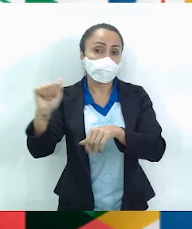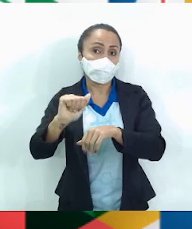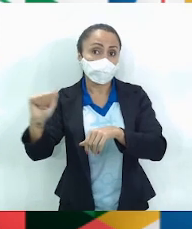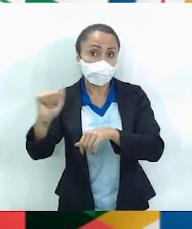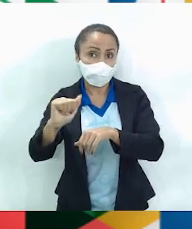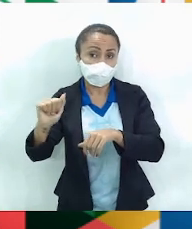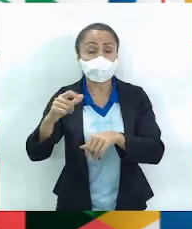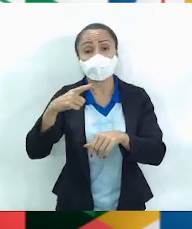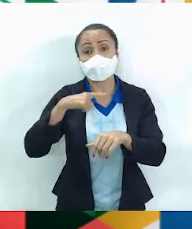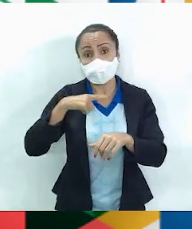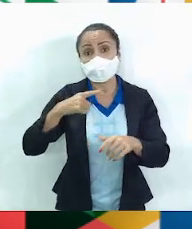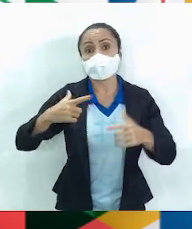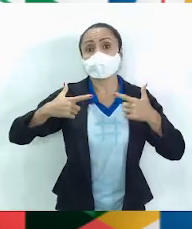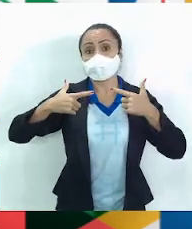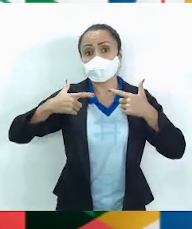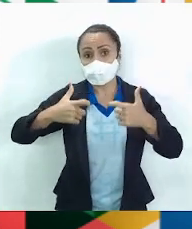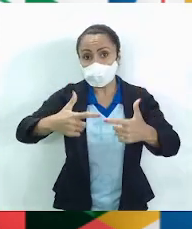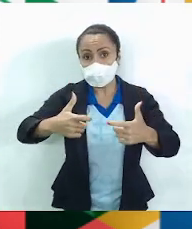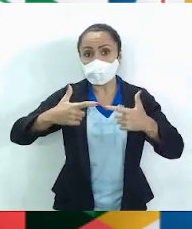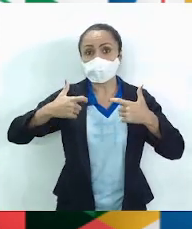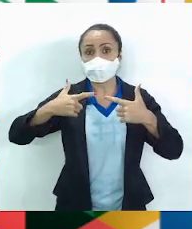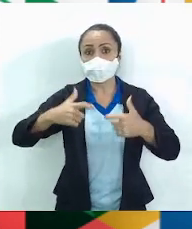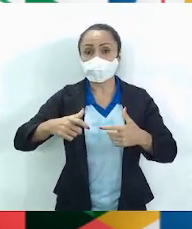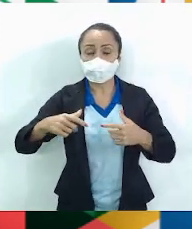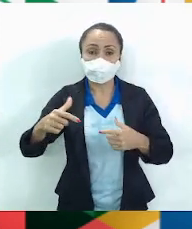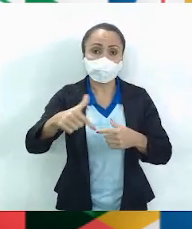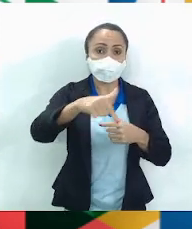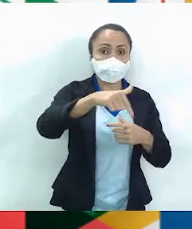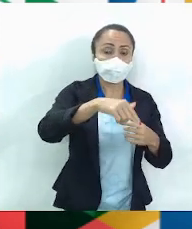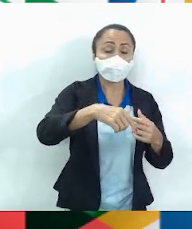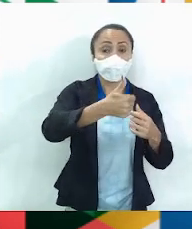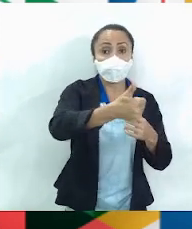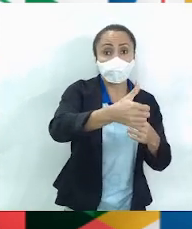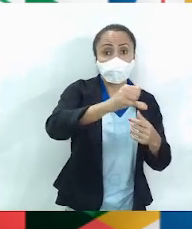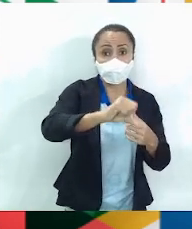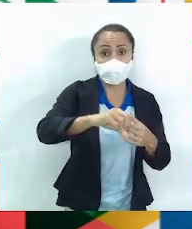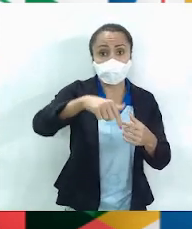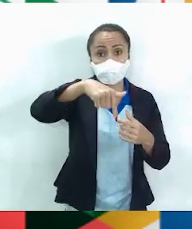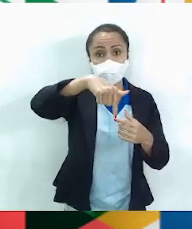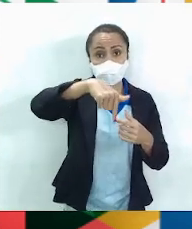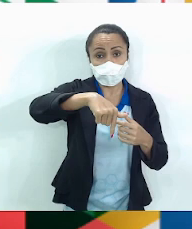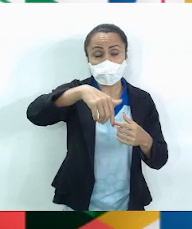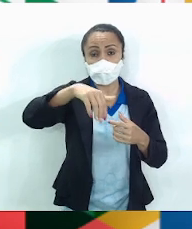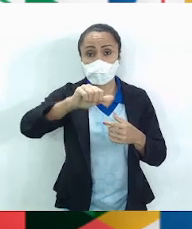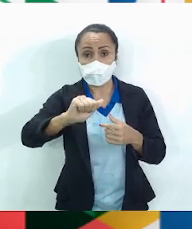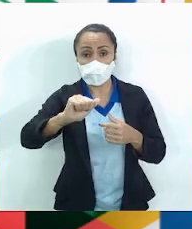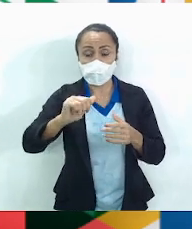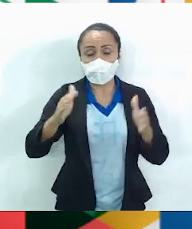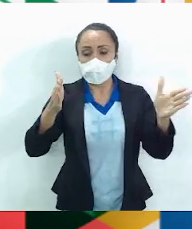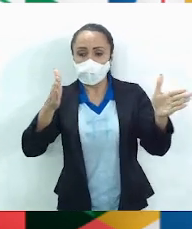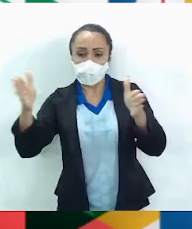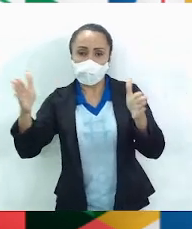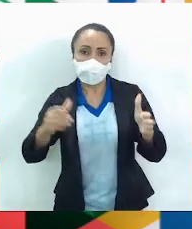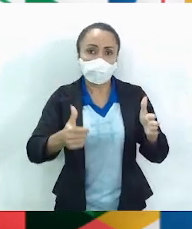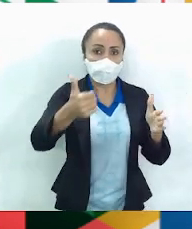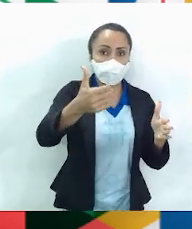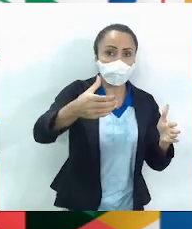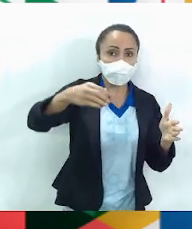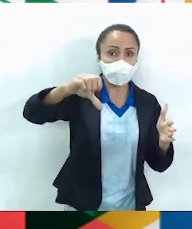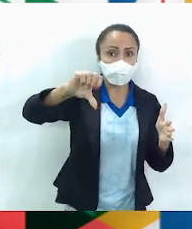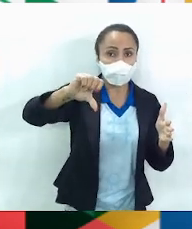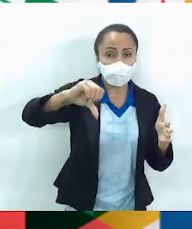do Afeganistão, que foi de 1979 a 1989, onde a